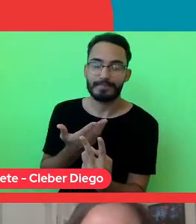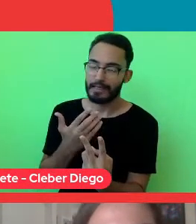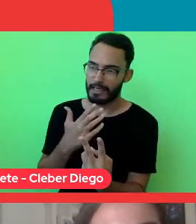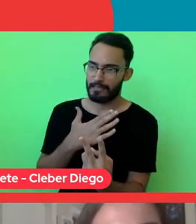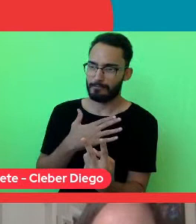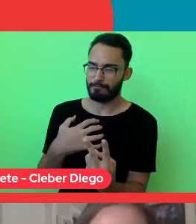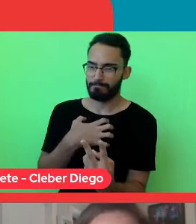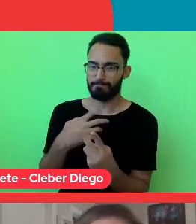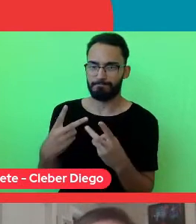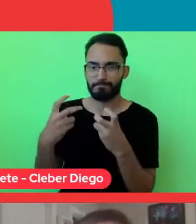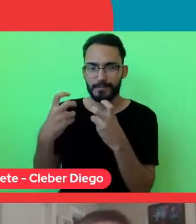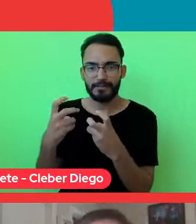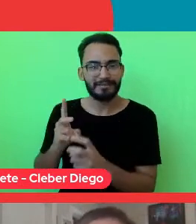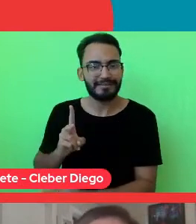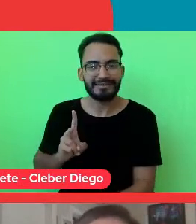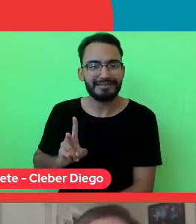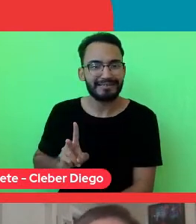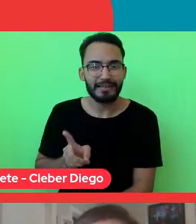sempre...